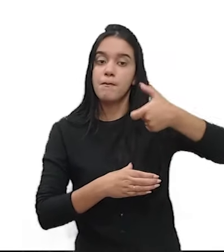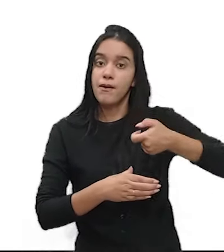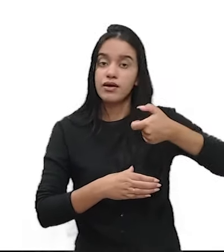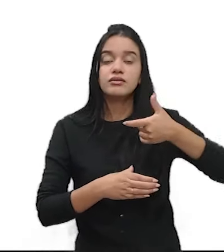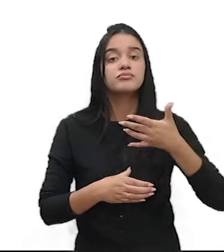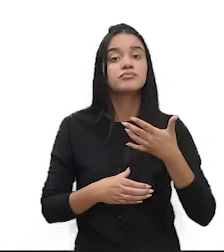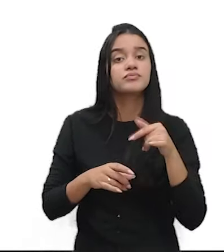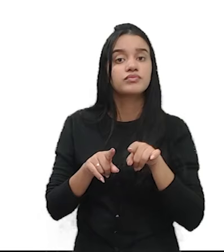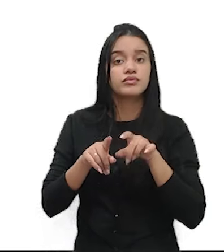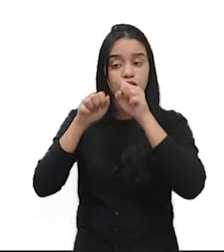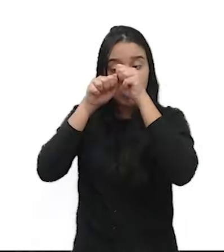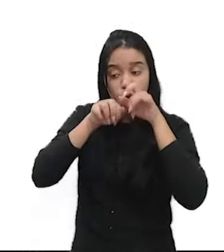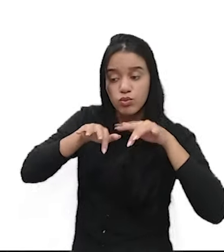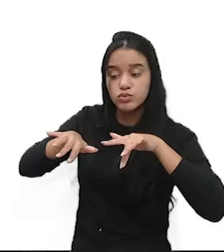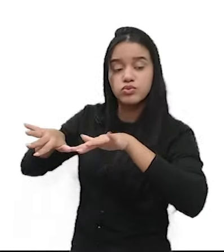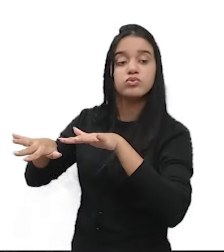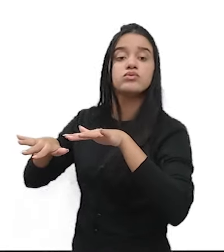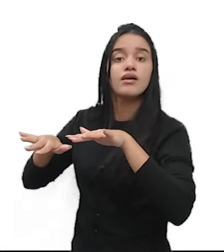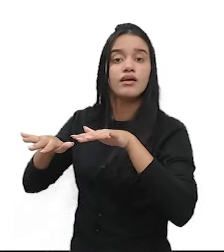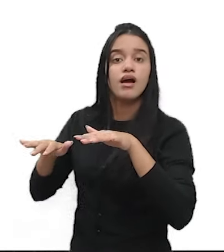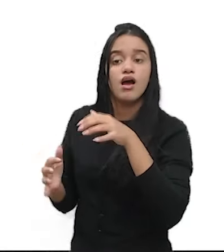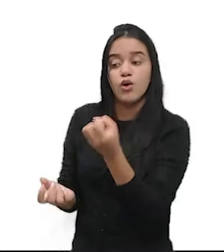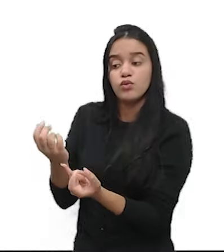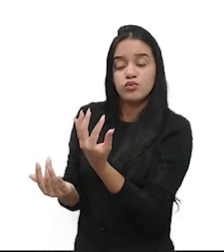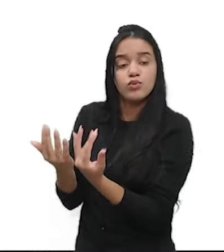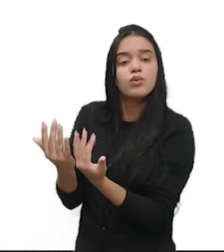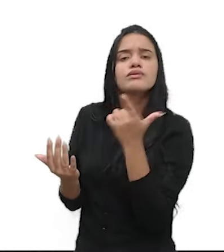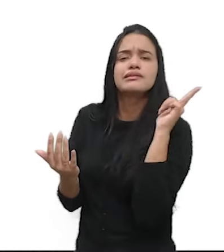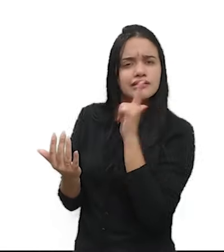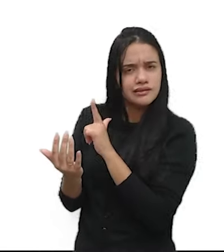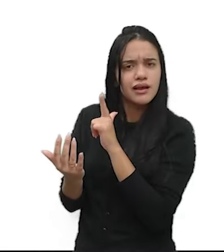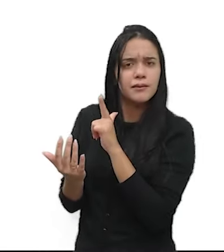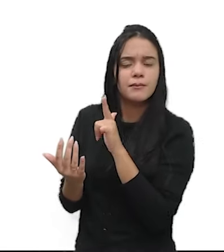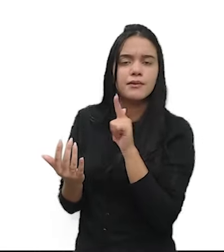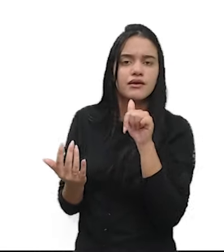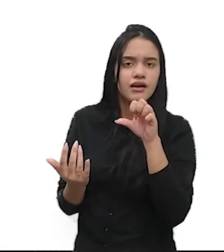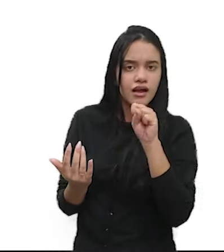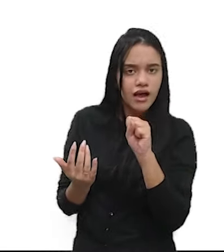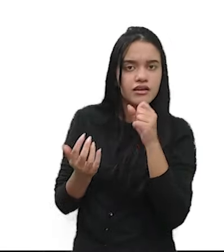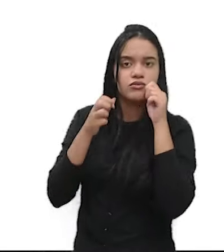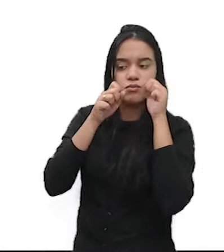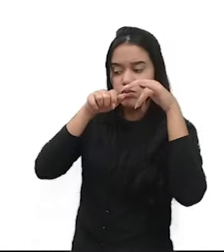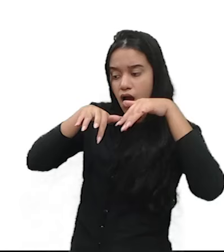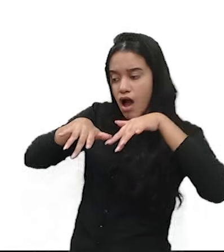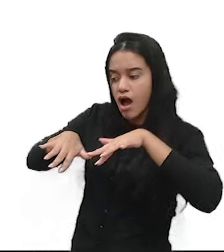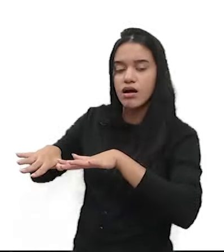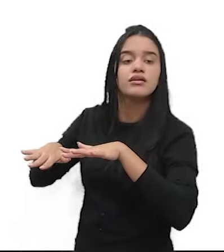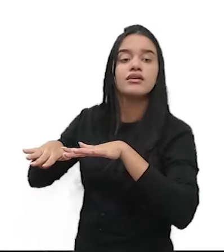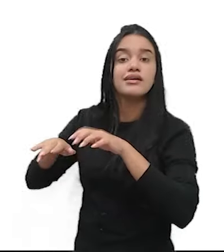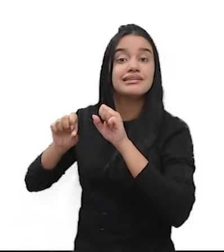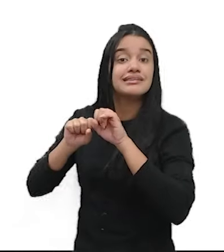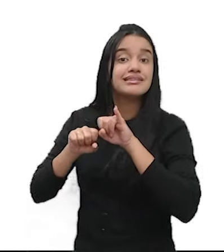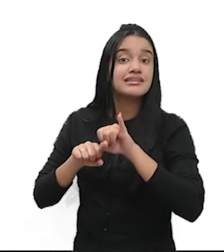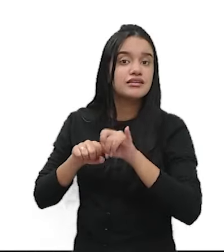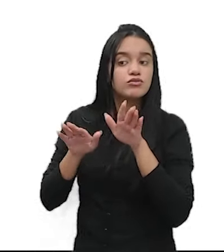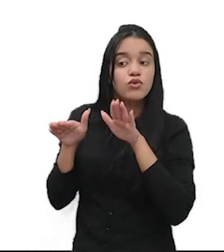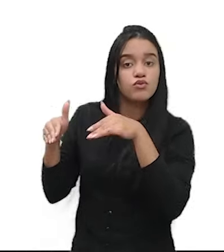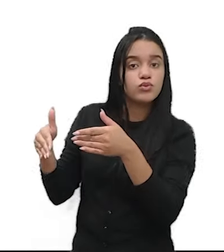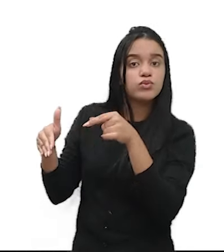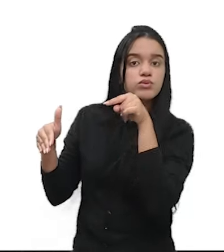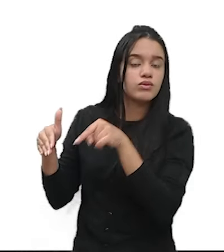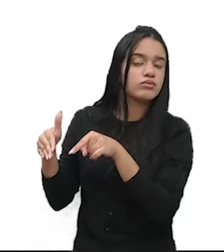ele não se Espalhe que ele vá para base do fogo por sem um gás a gente sabe que é volátil e ele vai se espalhar então se ele não tiver um direcionamento a gente